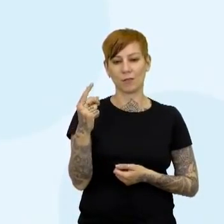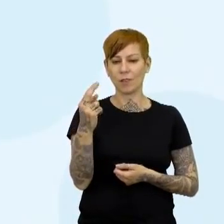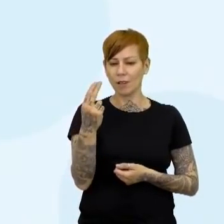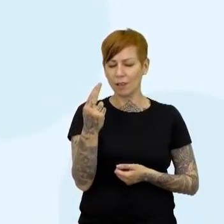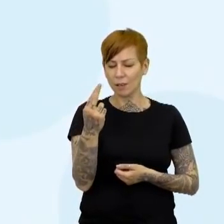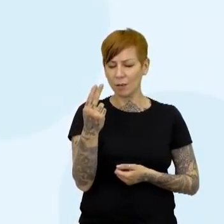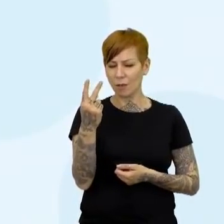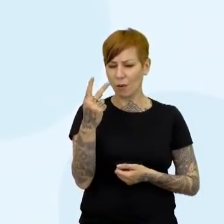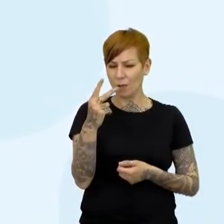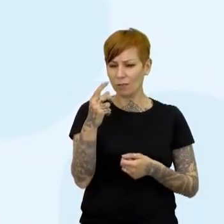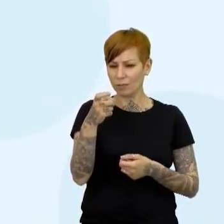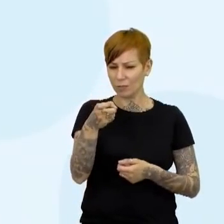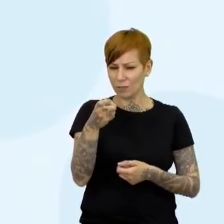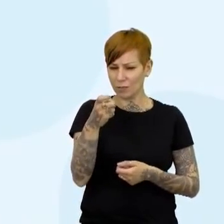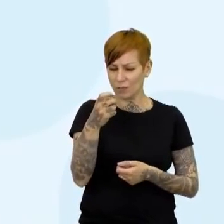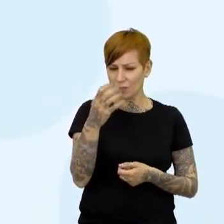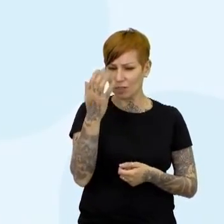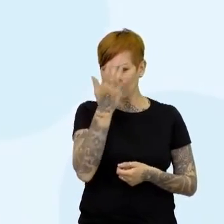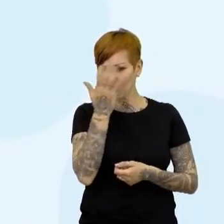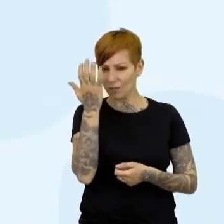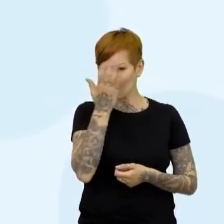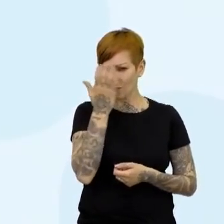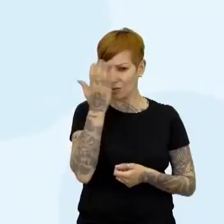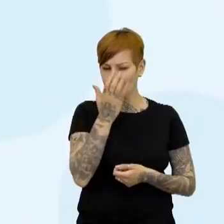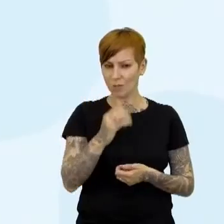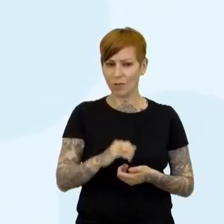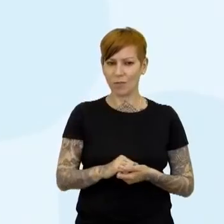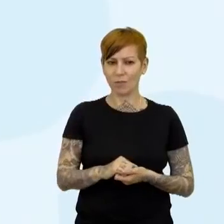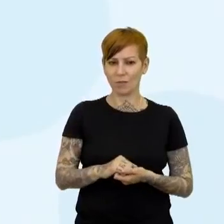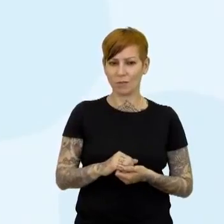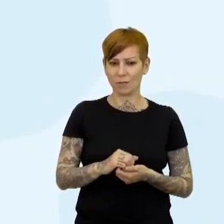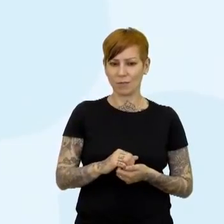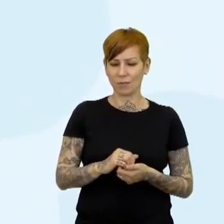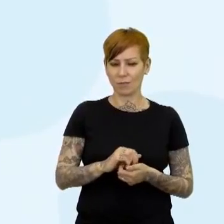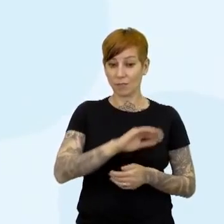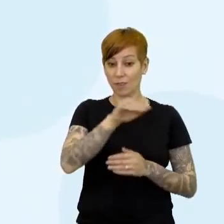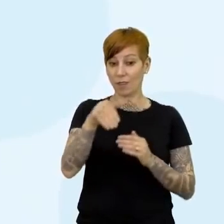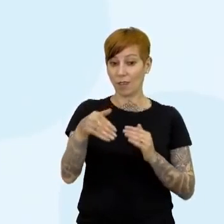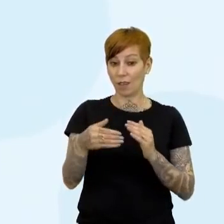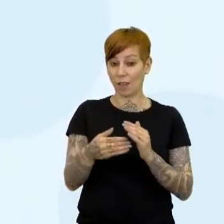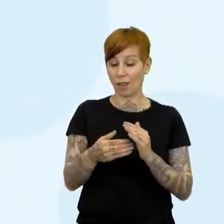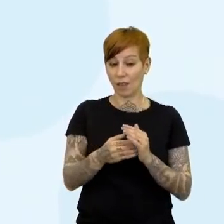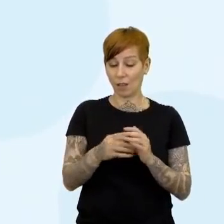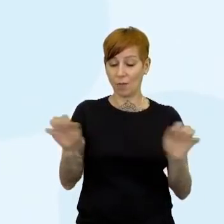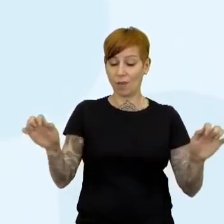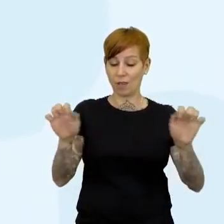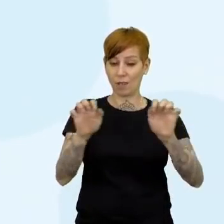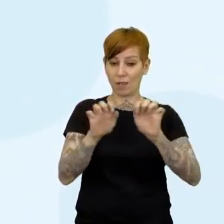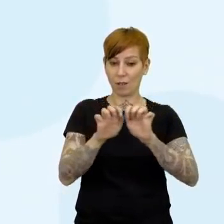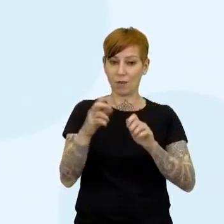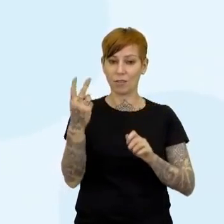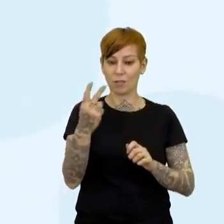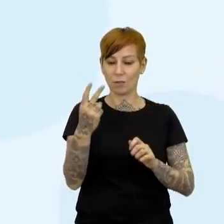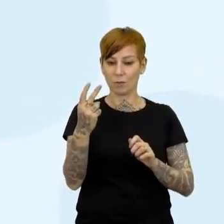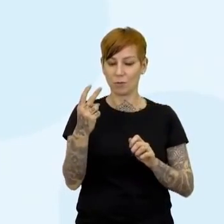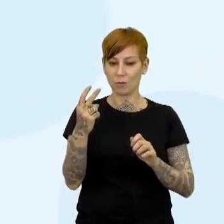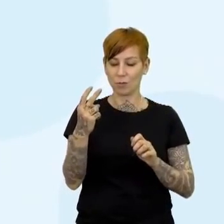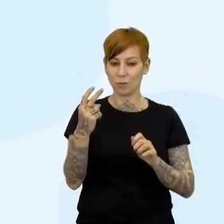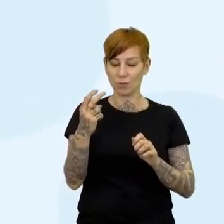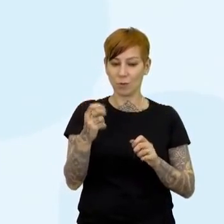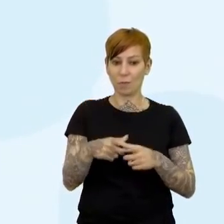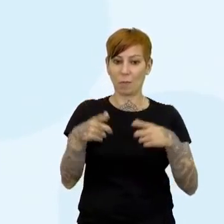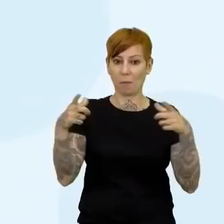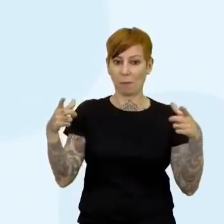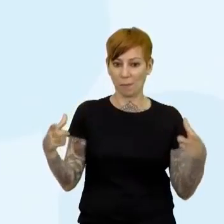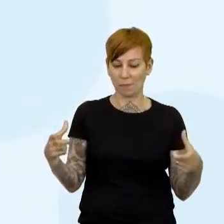se fosse X elevado a zero Tá certo então a gente vai chamar esta última de equação do segundo grau completa